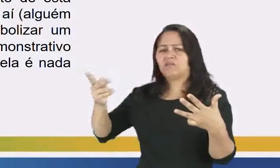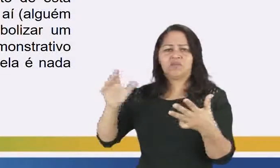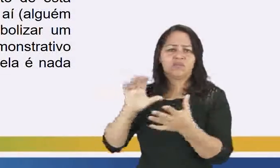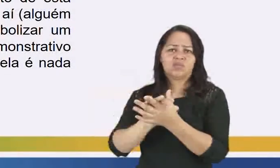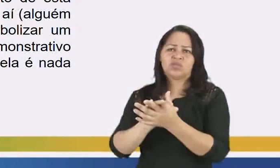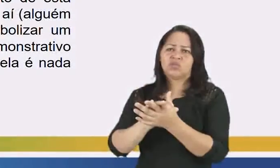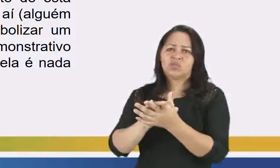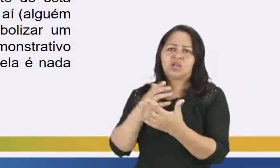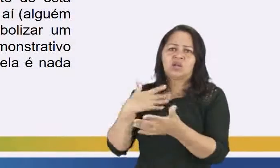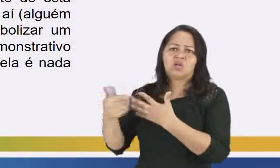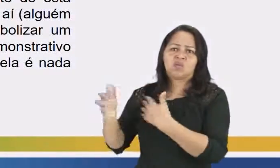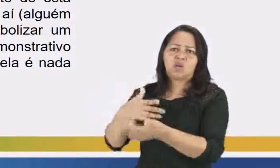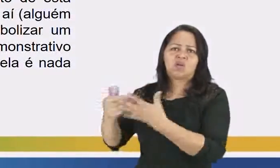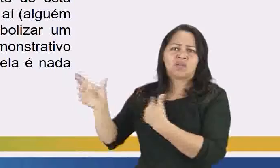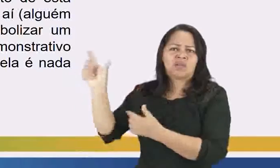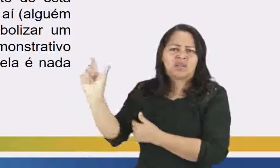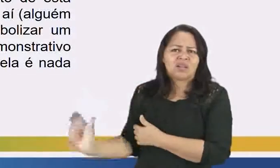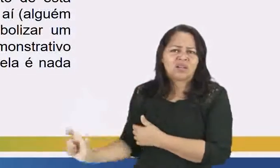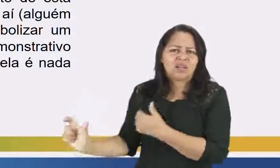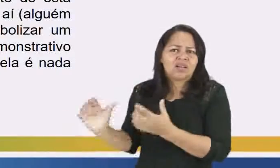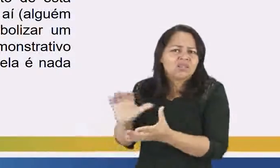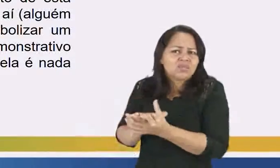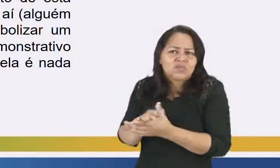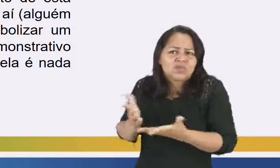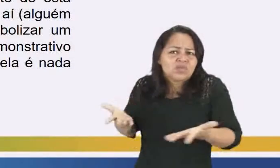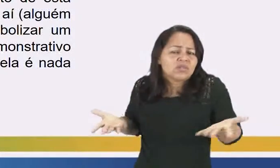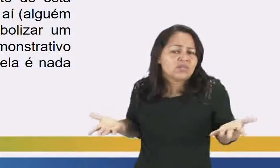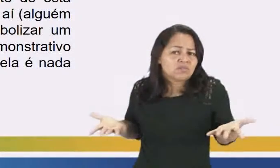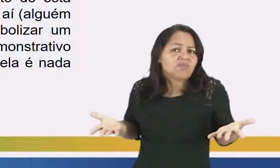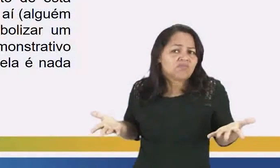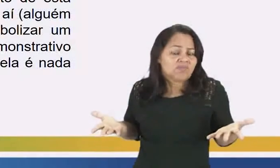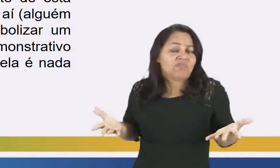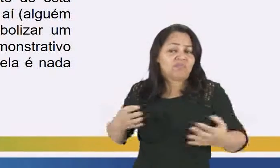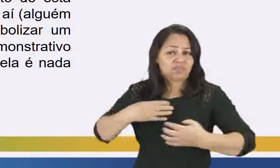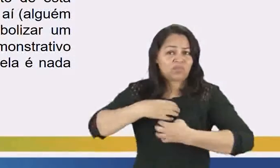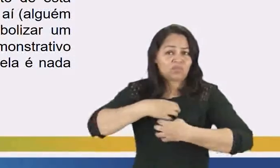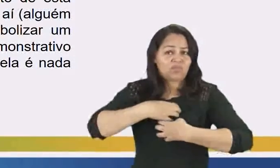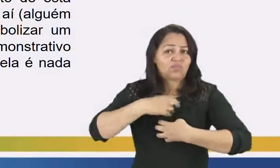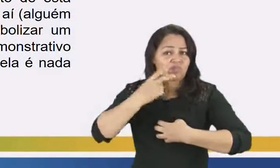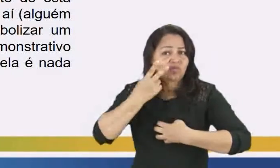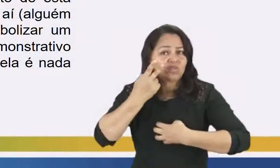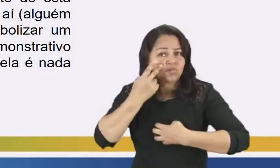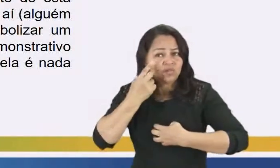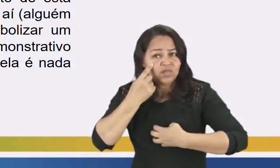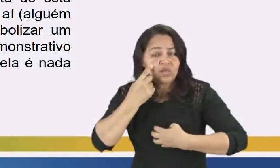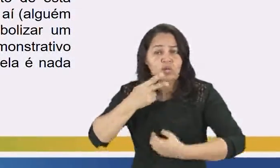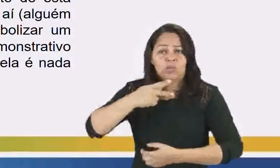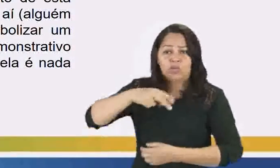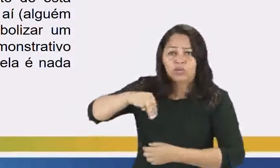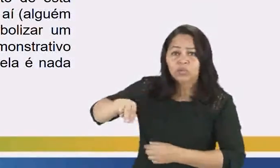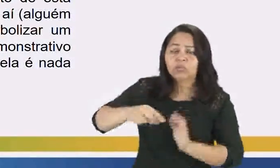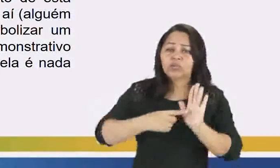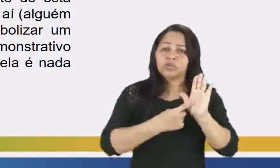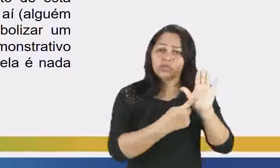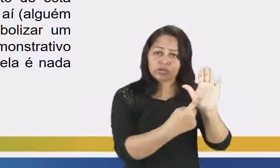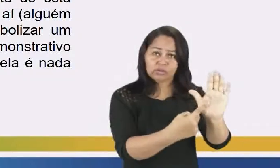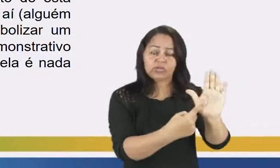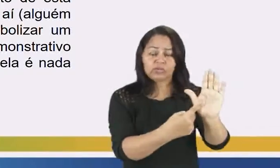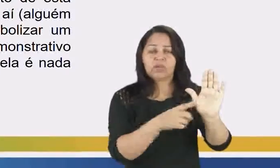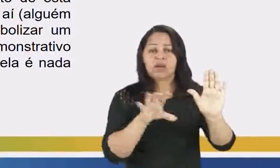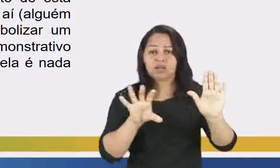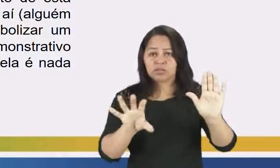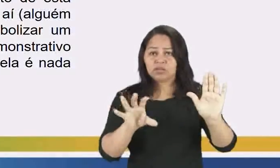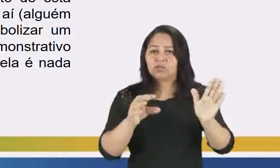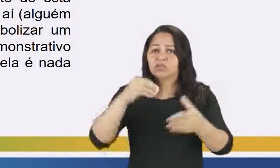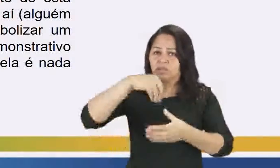coisa qualquer. Então vocês observaram aí, viram o uso dos pronomes demonstrativos